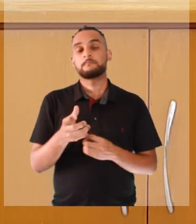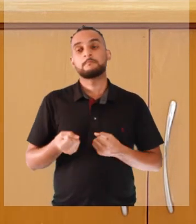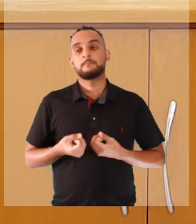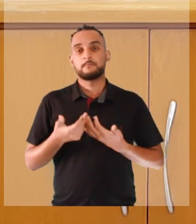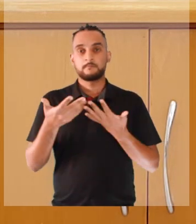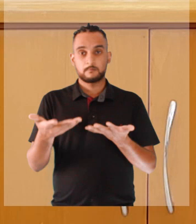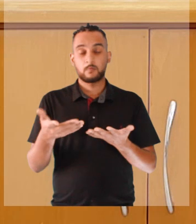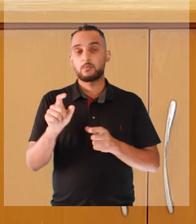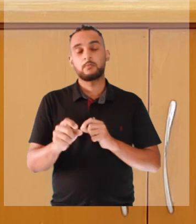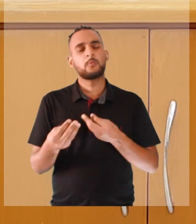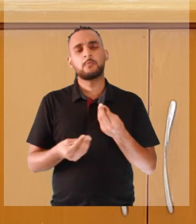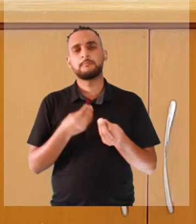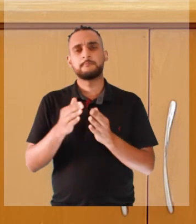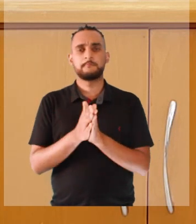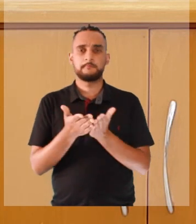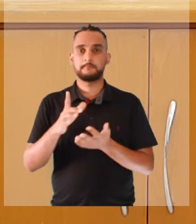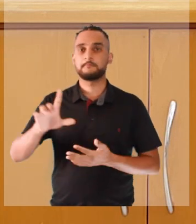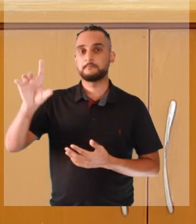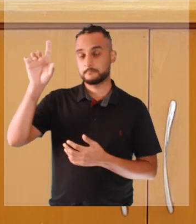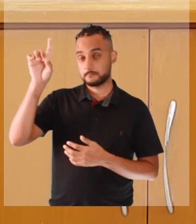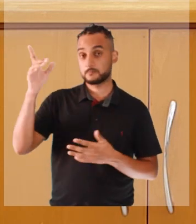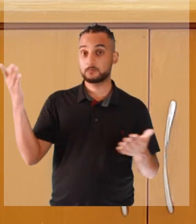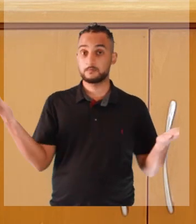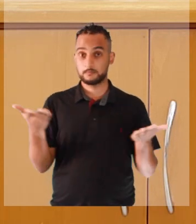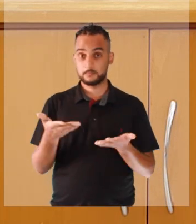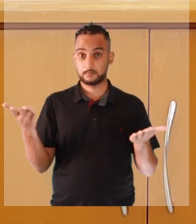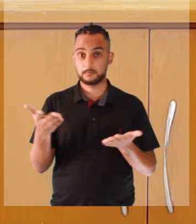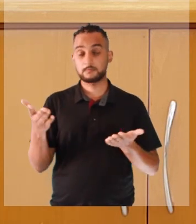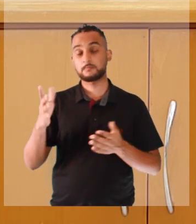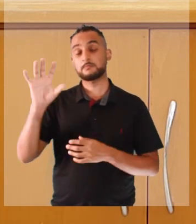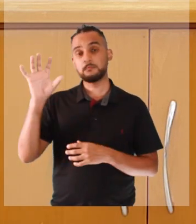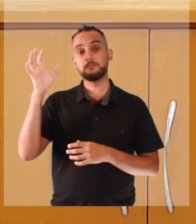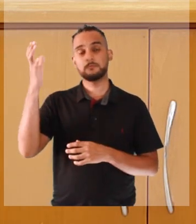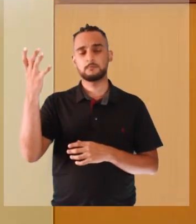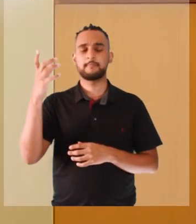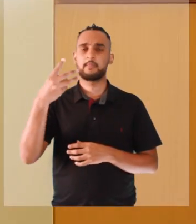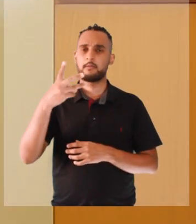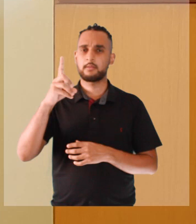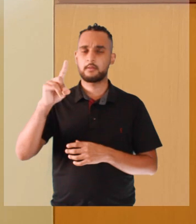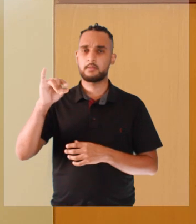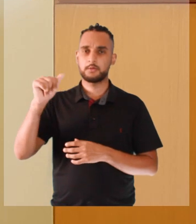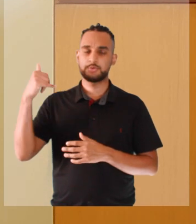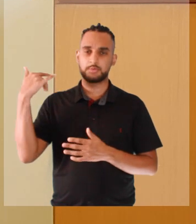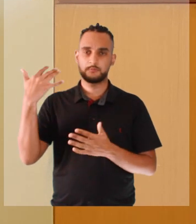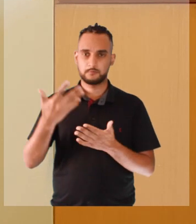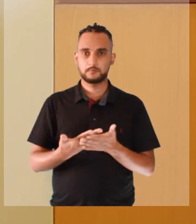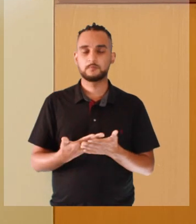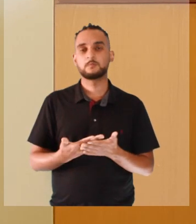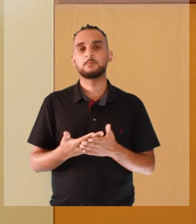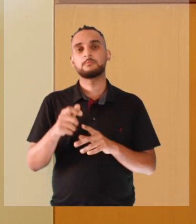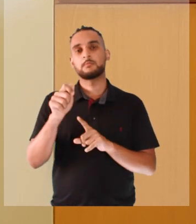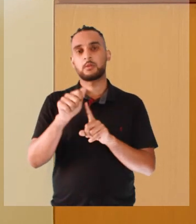está que é expressa pela Bíblia. Então, neste tempo